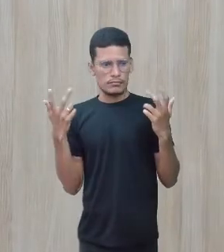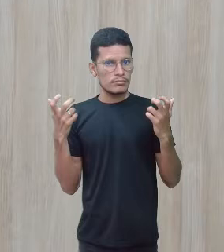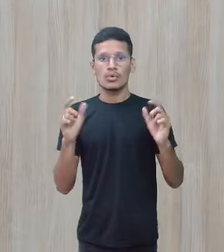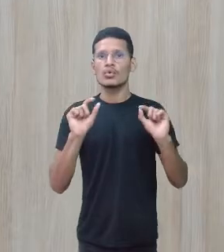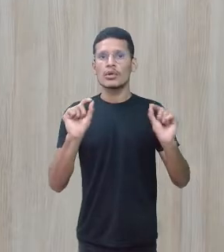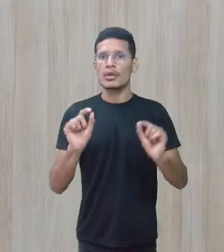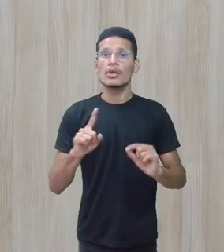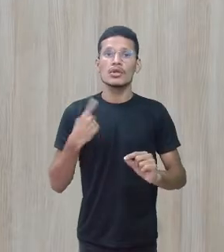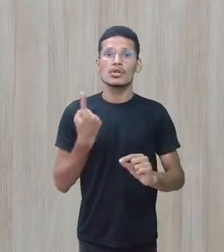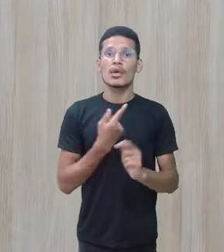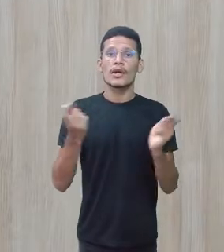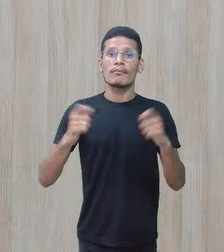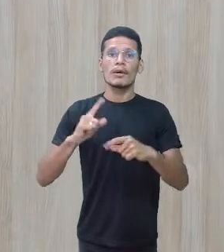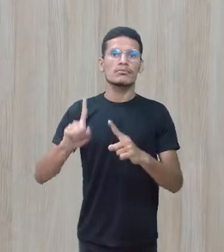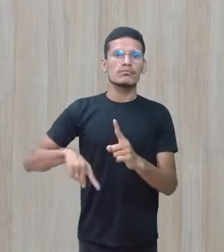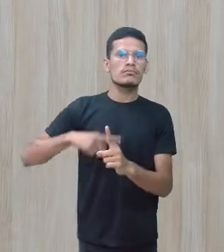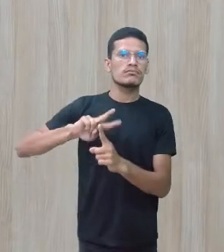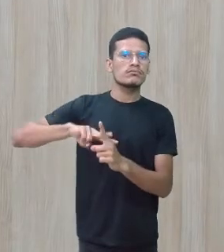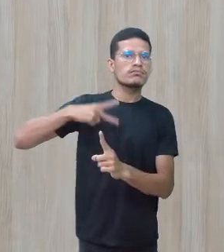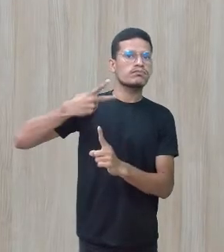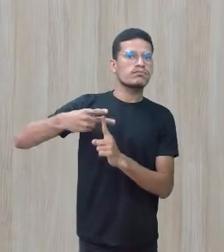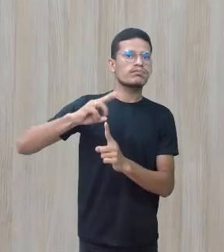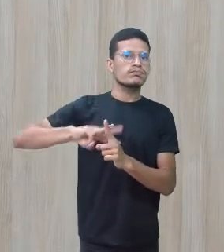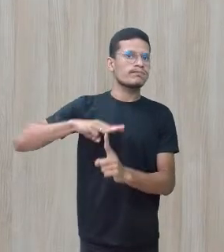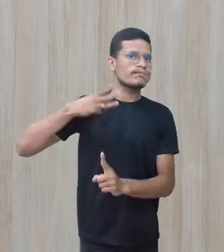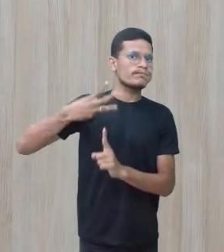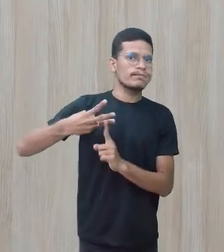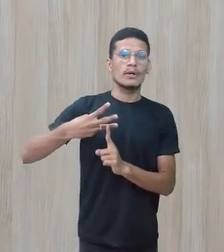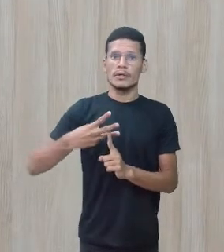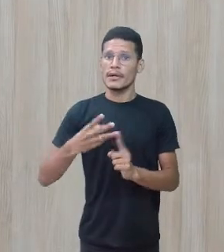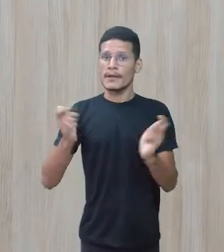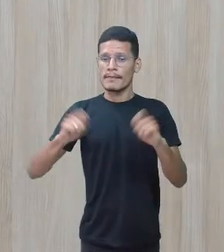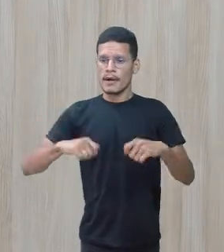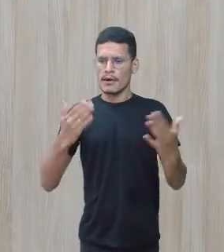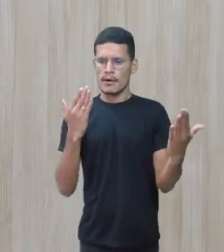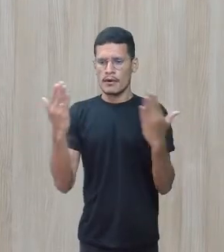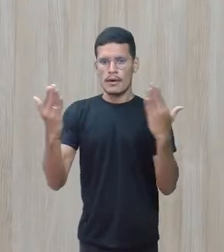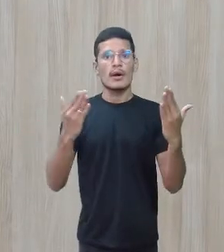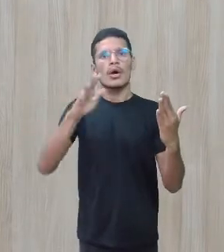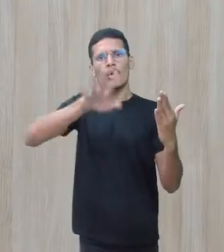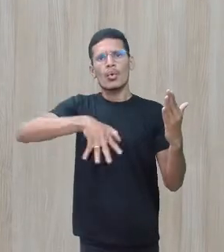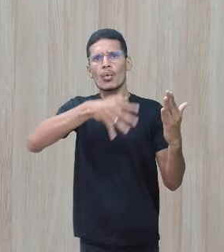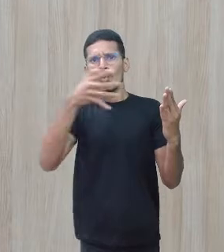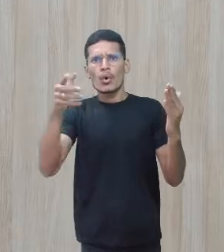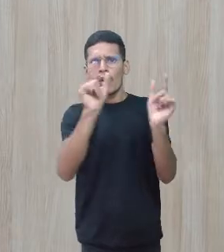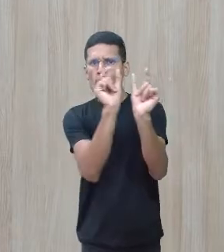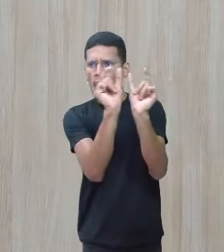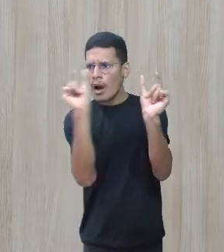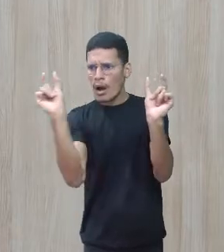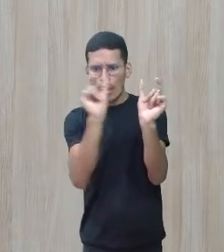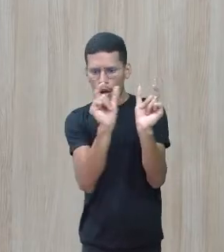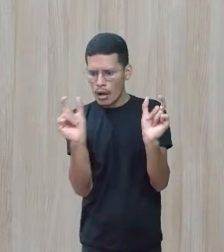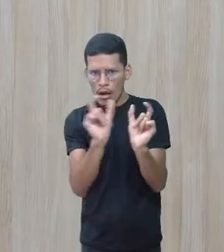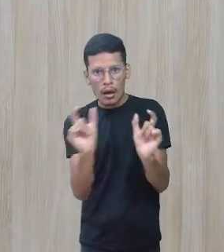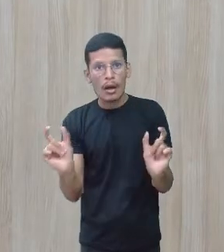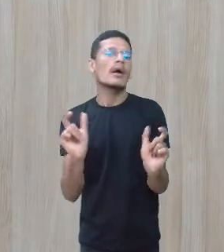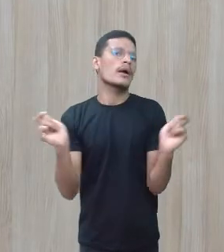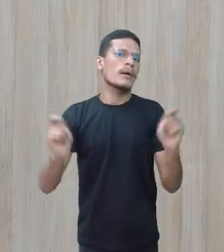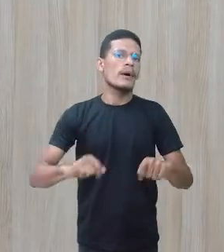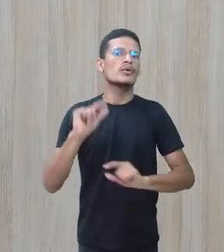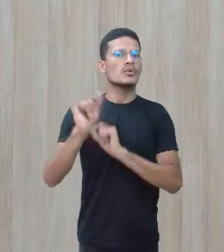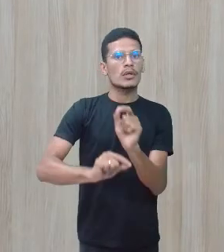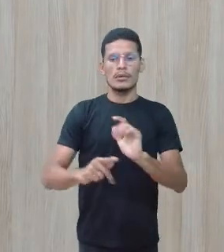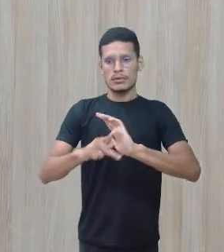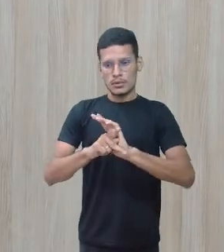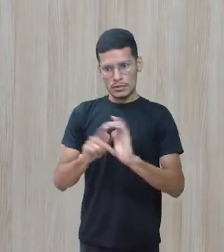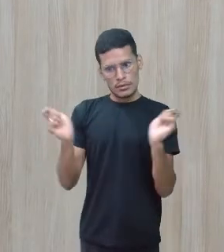de maneira a duplicar ou a triplicar o tamanho, comparando a quantidade de quadradinhos, vai ser agora uma maneira da gente calcular,